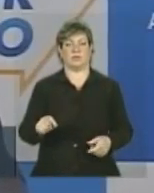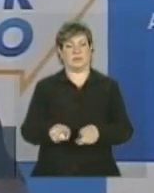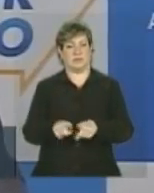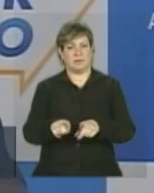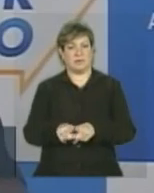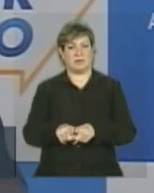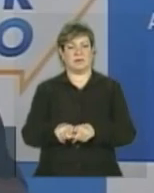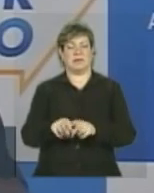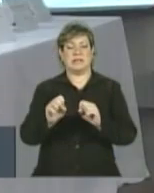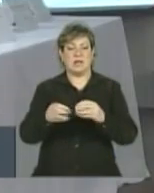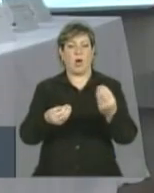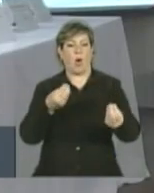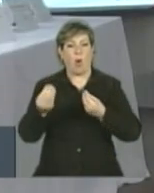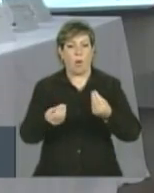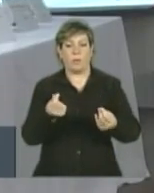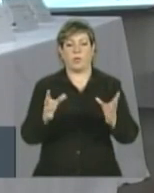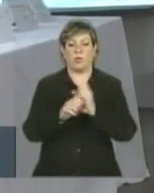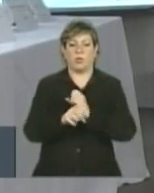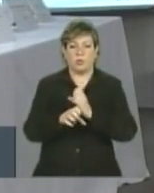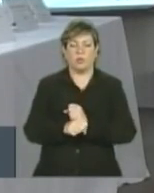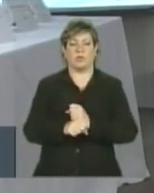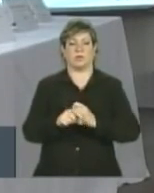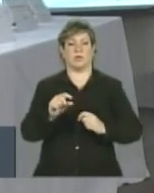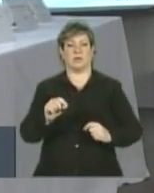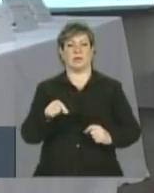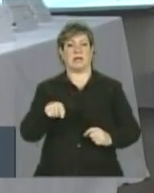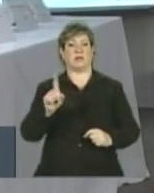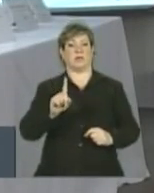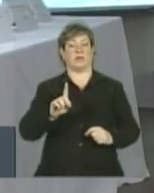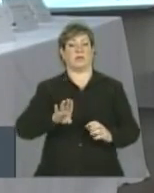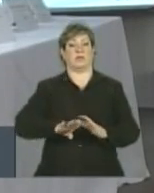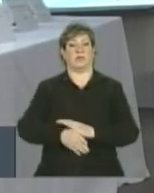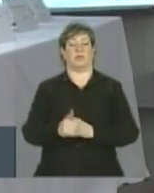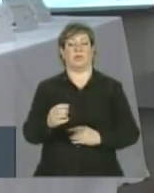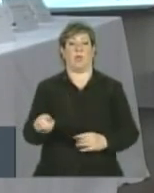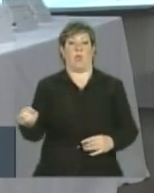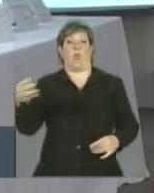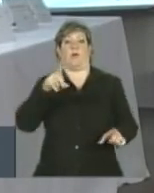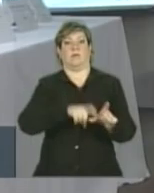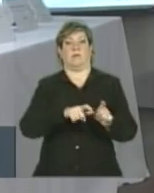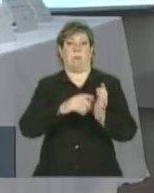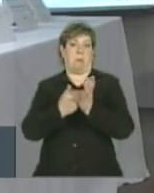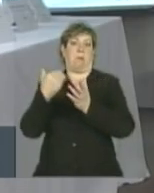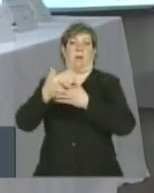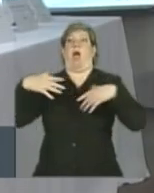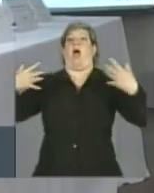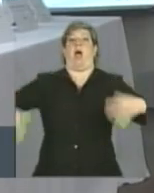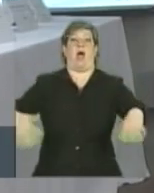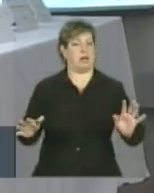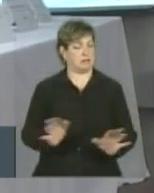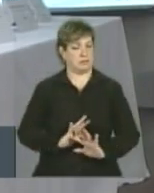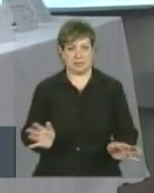também de educação financeira, para que isso não vire um motor de novas dívidas incontroláveis,